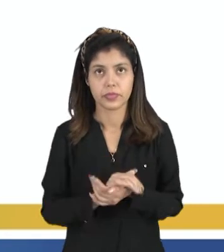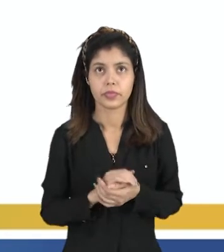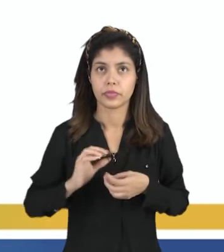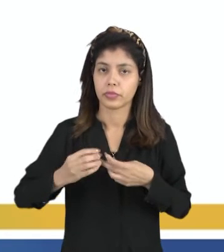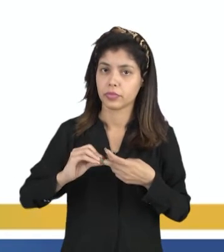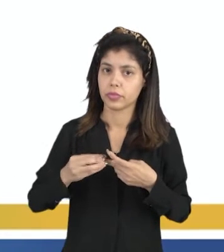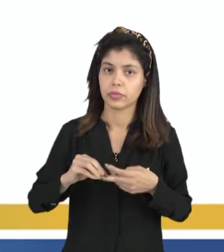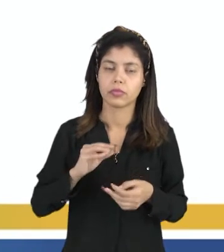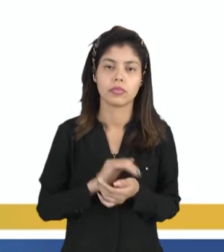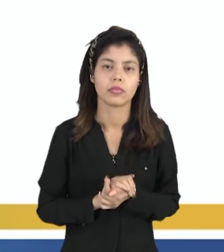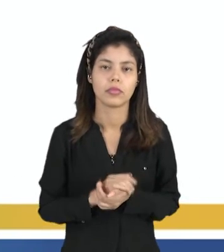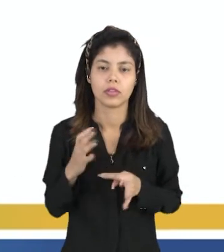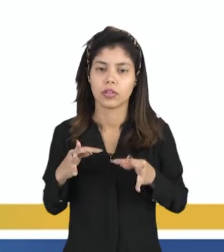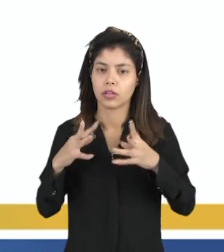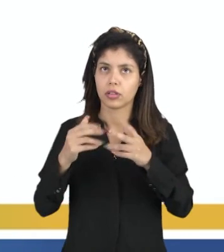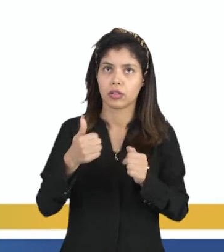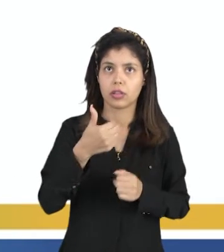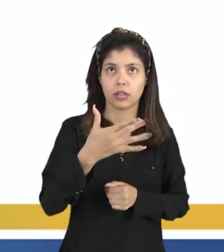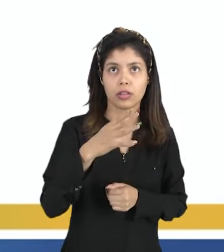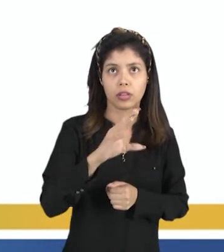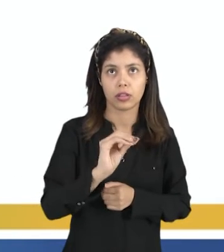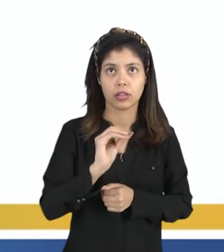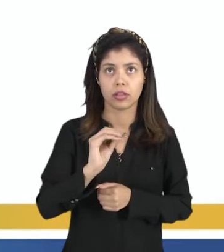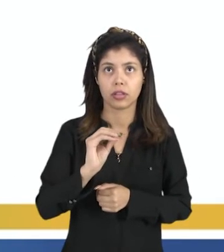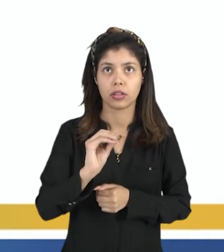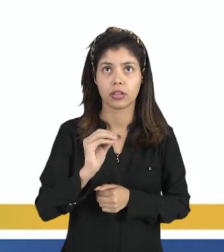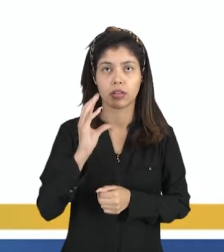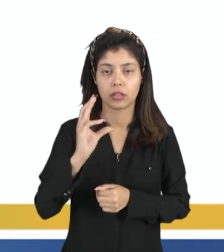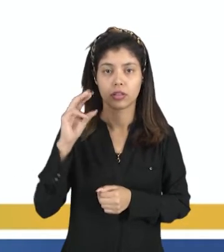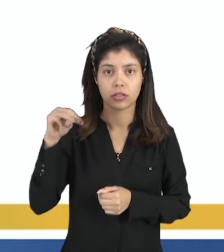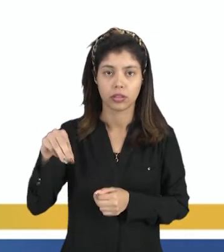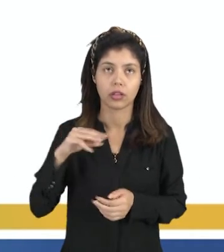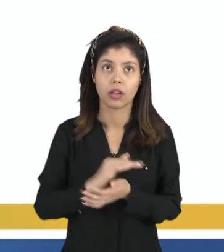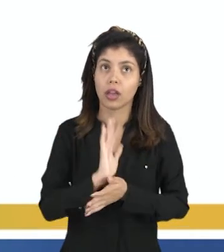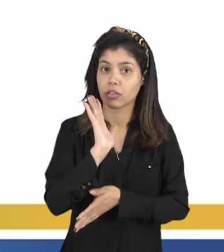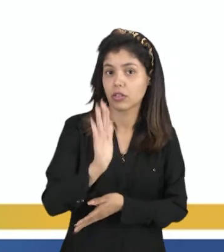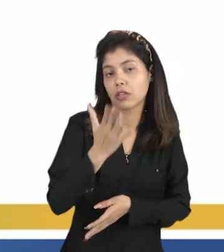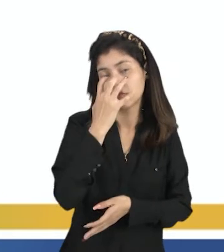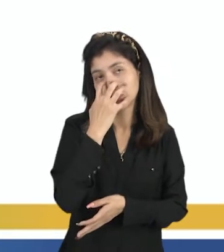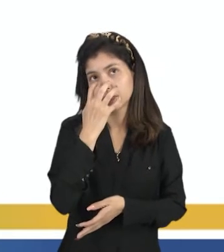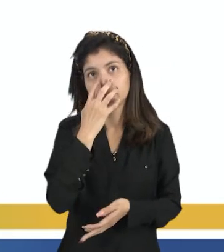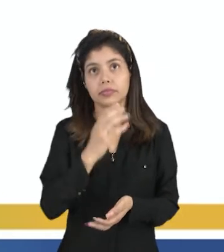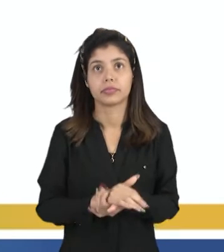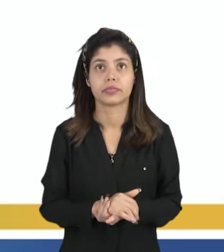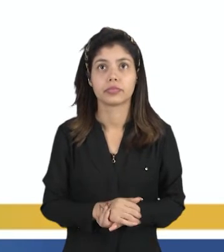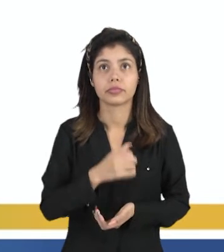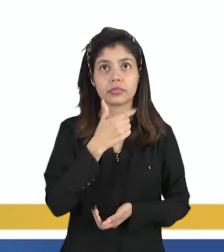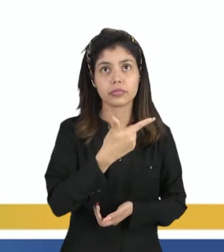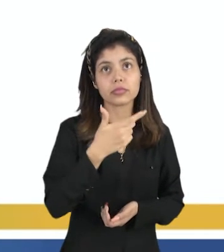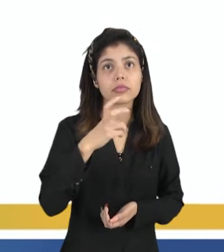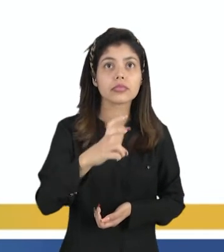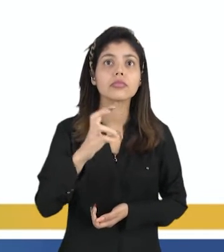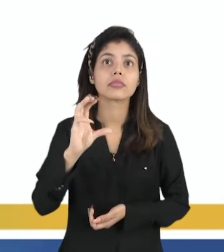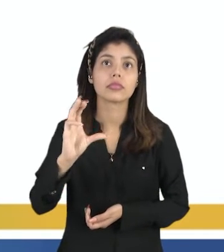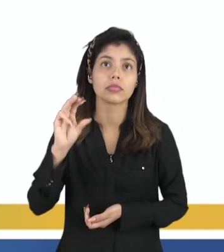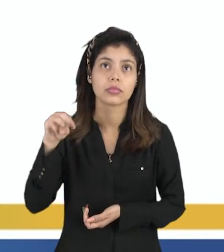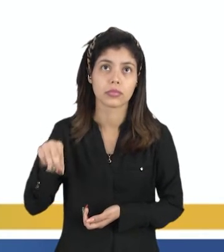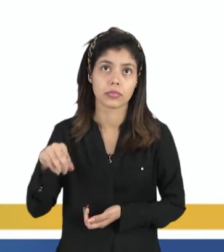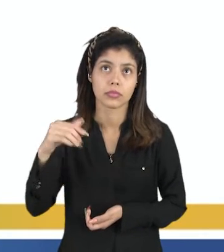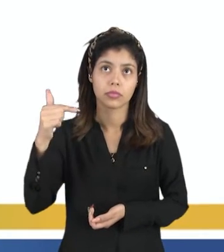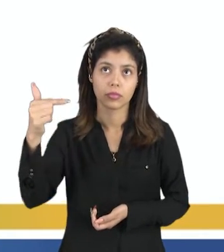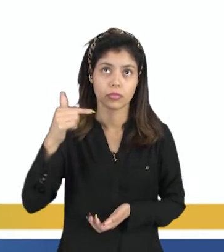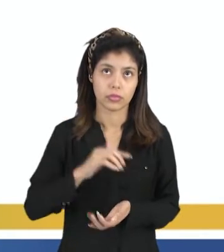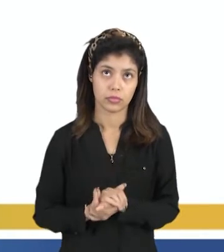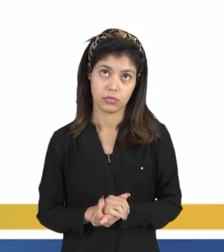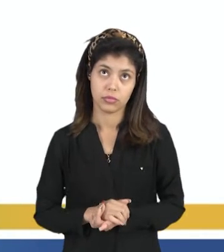células olfativas que cobrem em torno de 10 centímetros cúbicos do nariz. Já nos cachorros, em torno de 25 centímetros cúbicos.